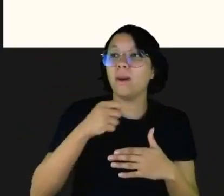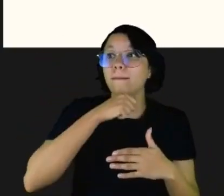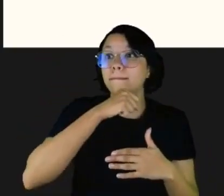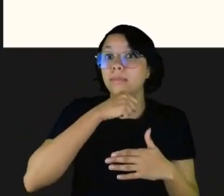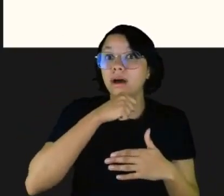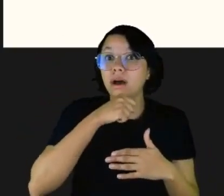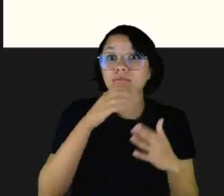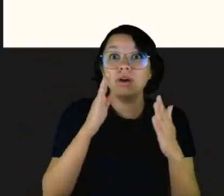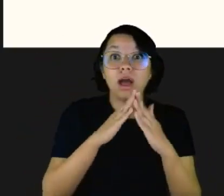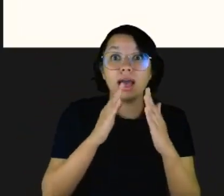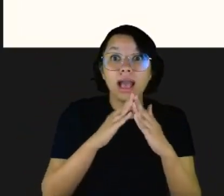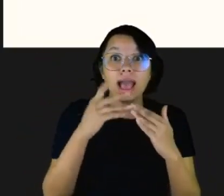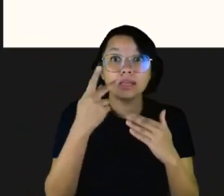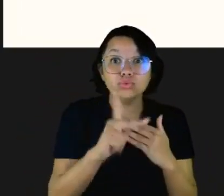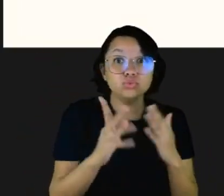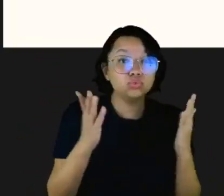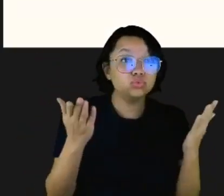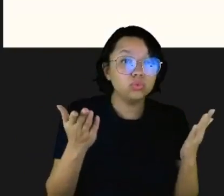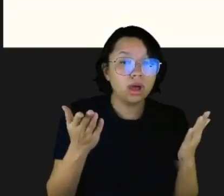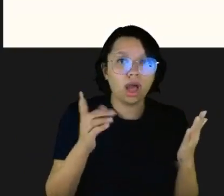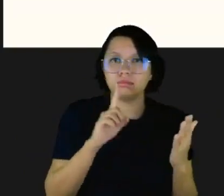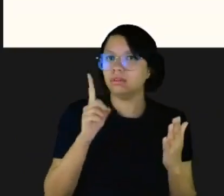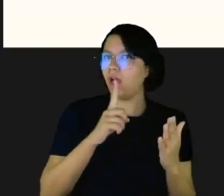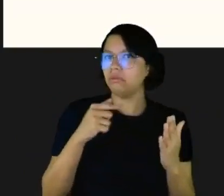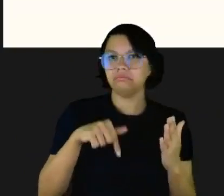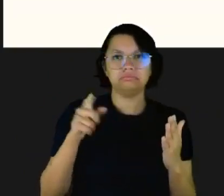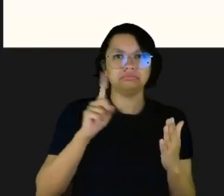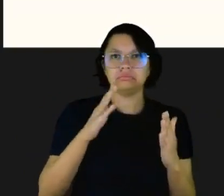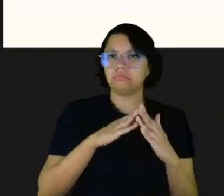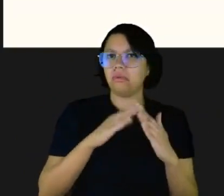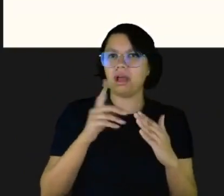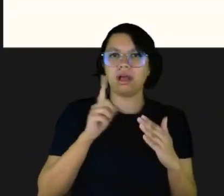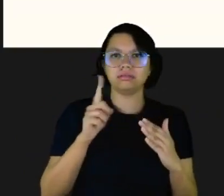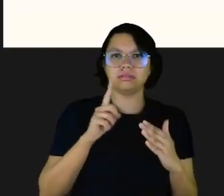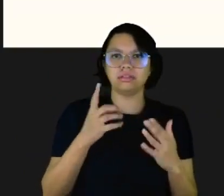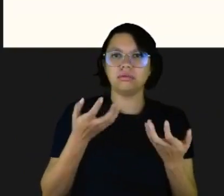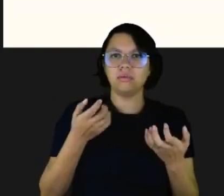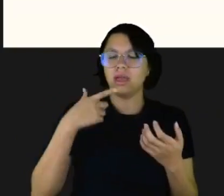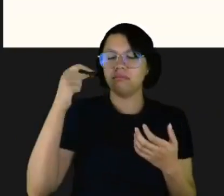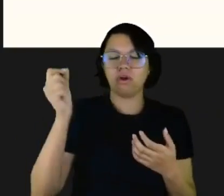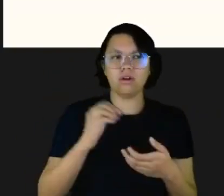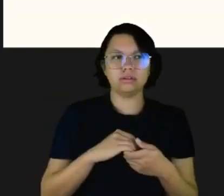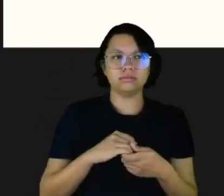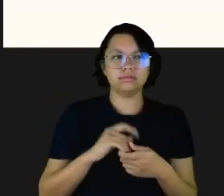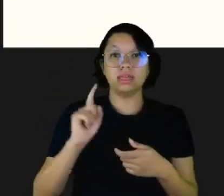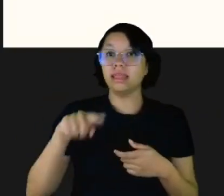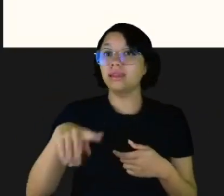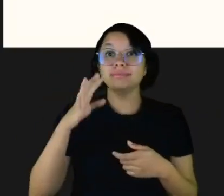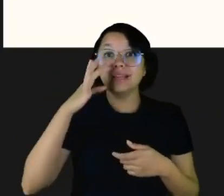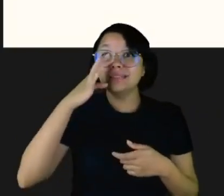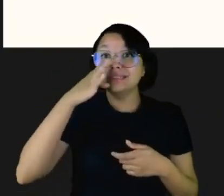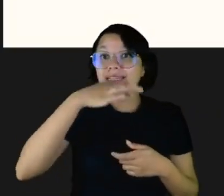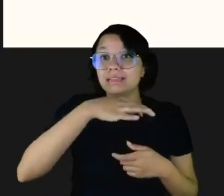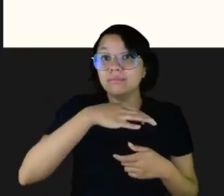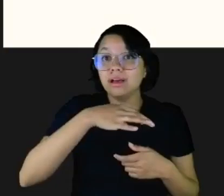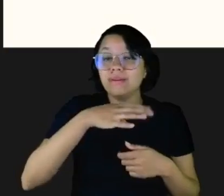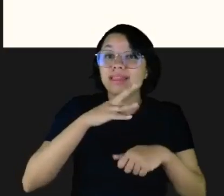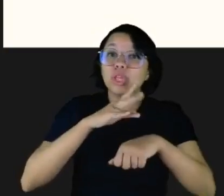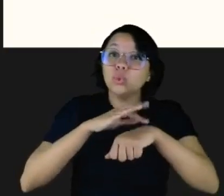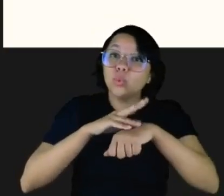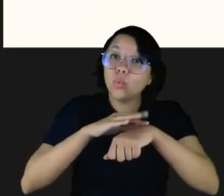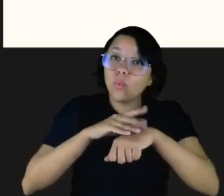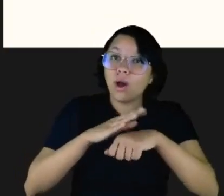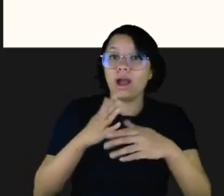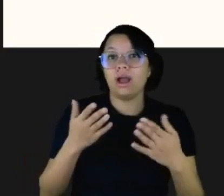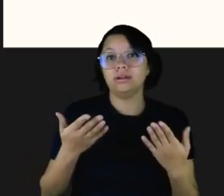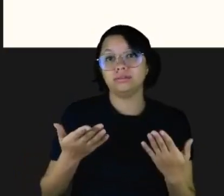casa da senhora, essa aqui é a sua casa. Não, aqui não é minha casa, eu quero ir embora para minha casa. Ela não está teimando, ela está doente.